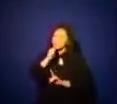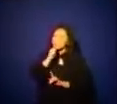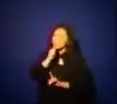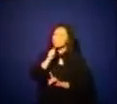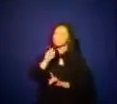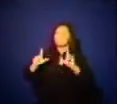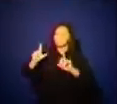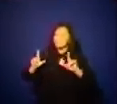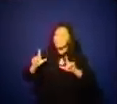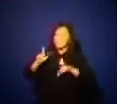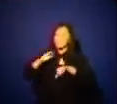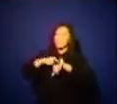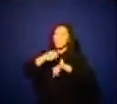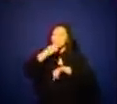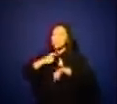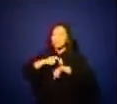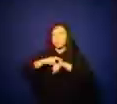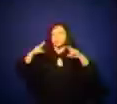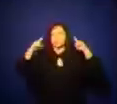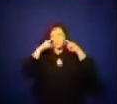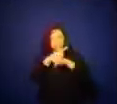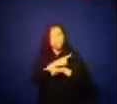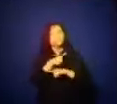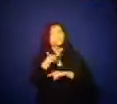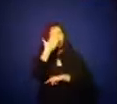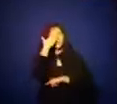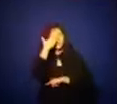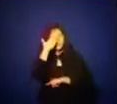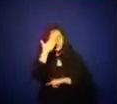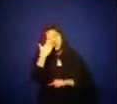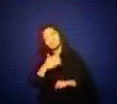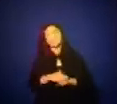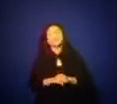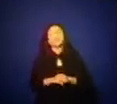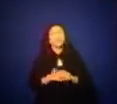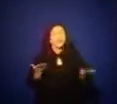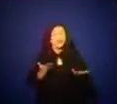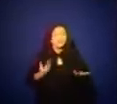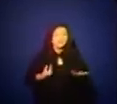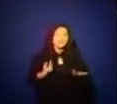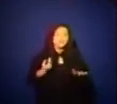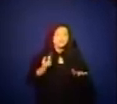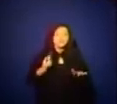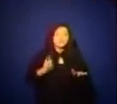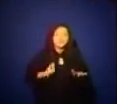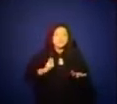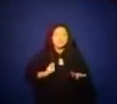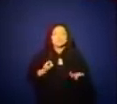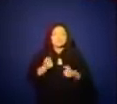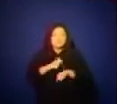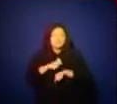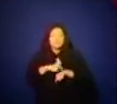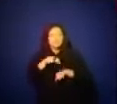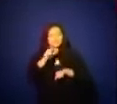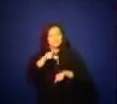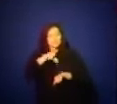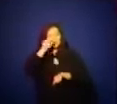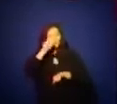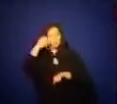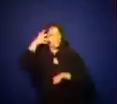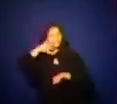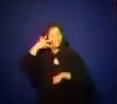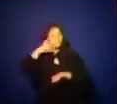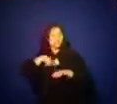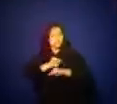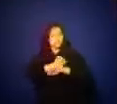no momento muito desafiador e no ambiente bastante digamos aberto acho que foi uma esclarecedora me deixou numa